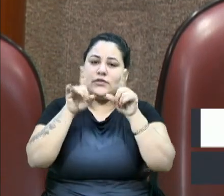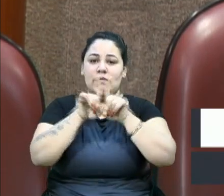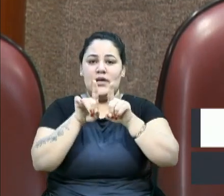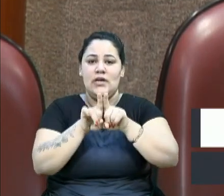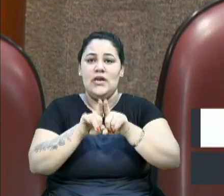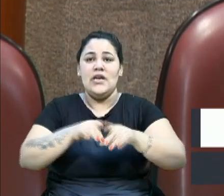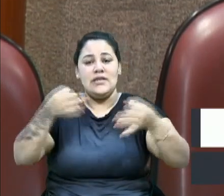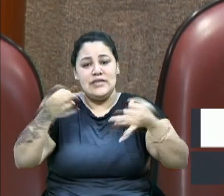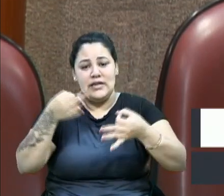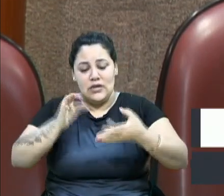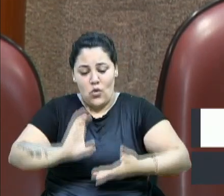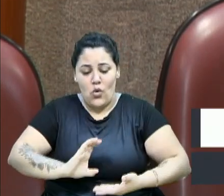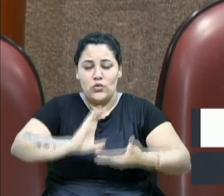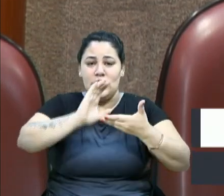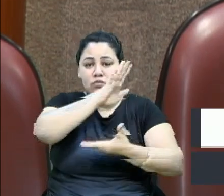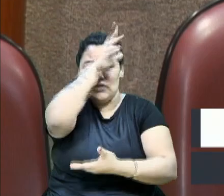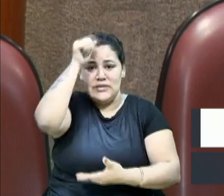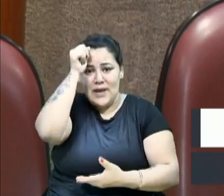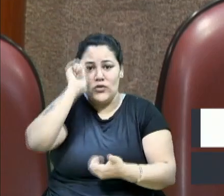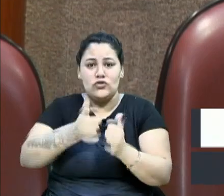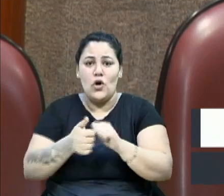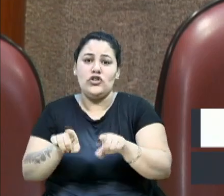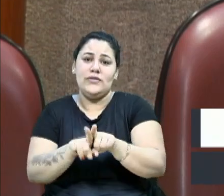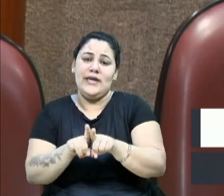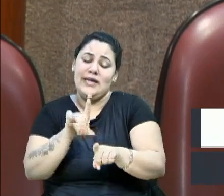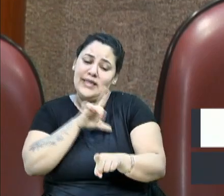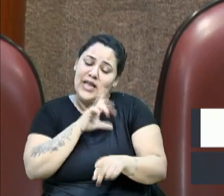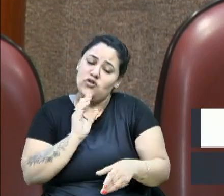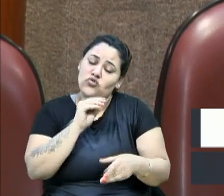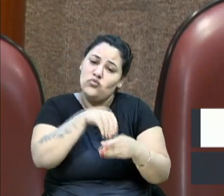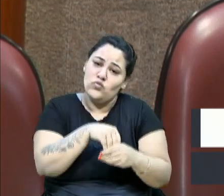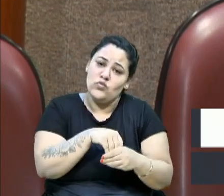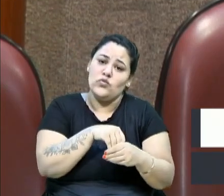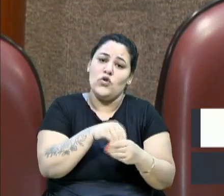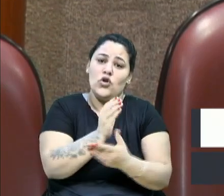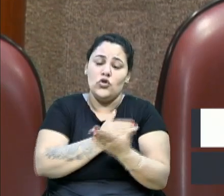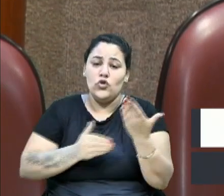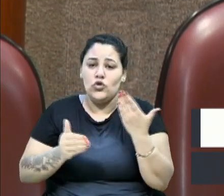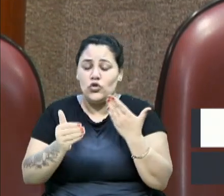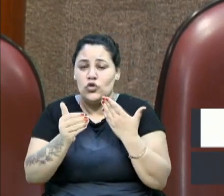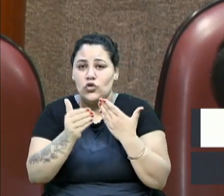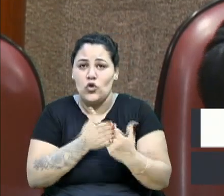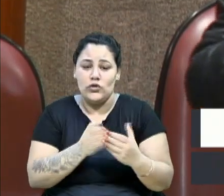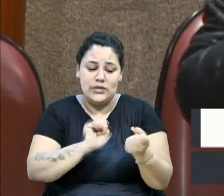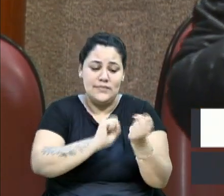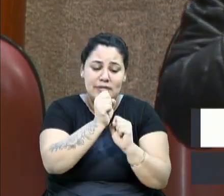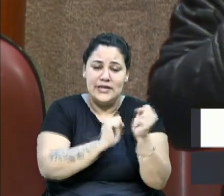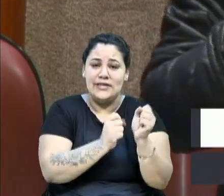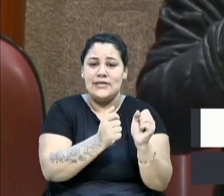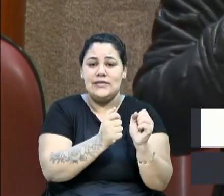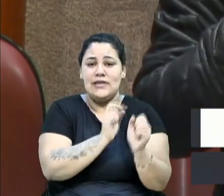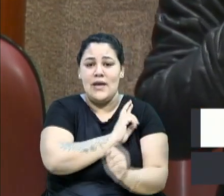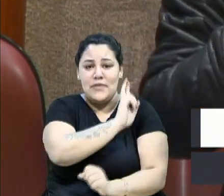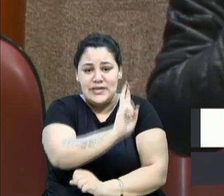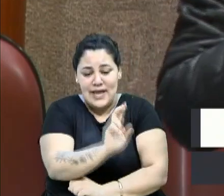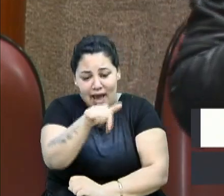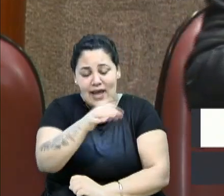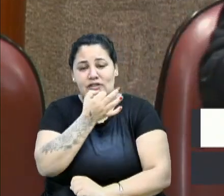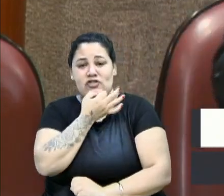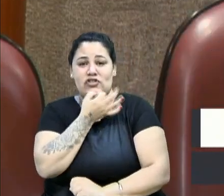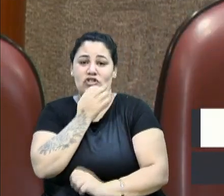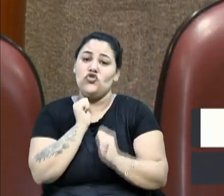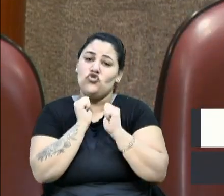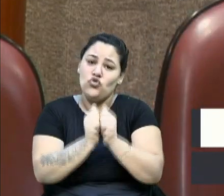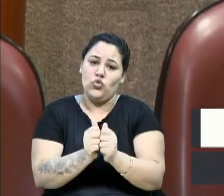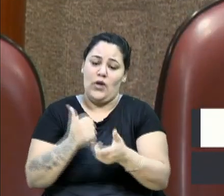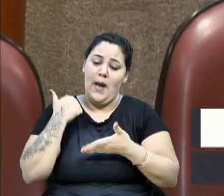Conselho Municipal do desporto que tem nos seus quadros todas as entidades representadas de Caxias do Sul